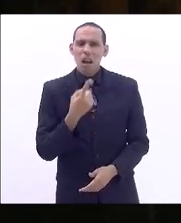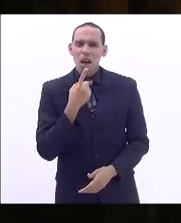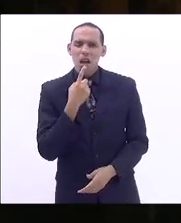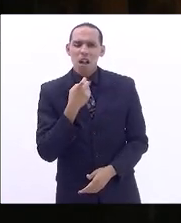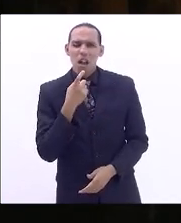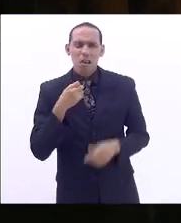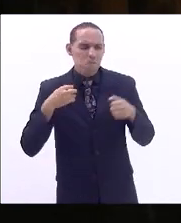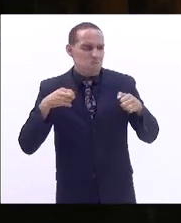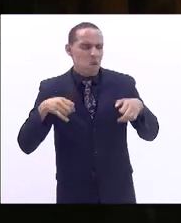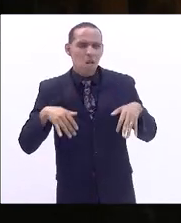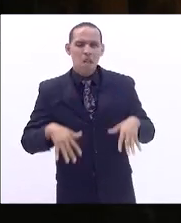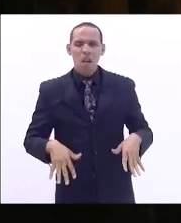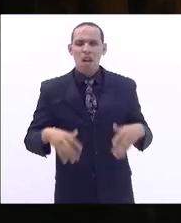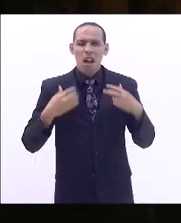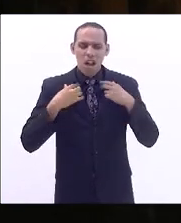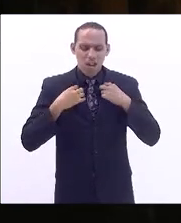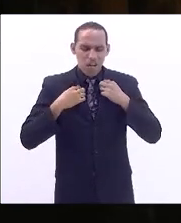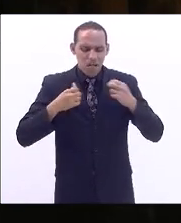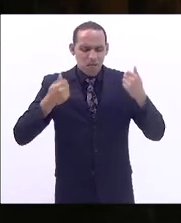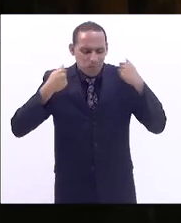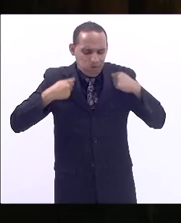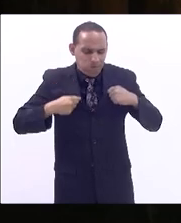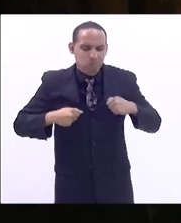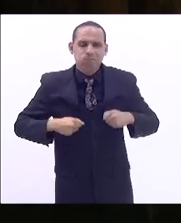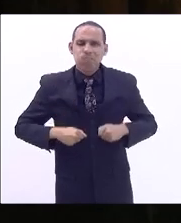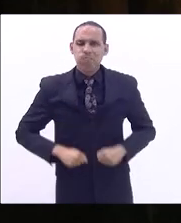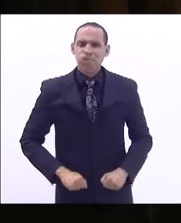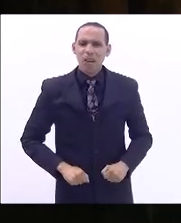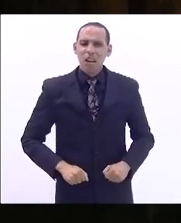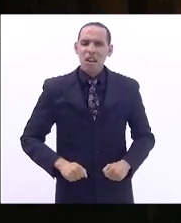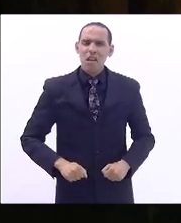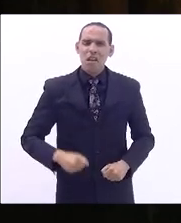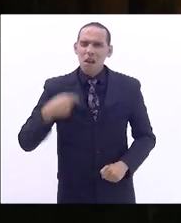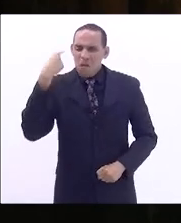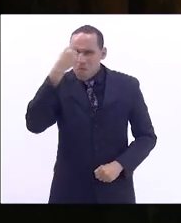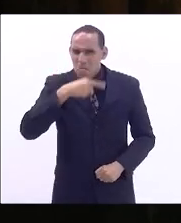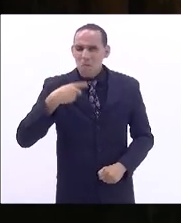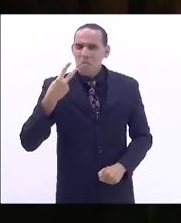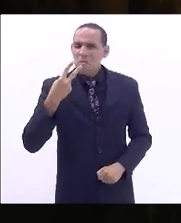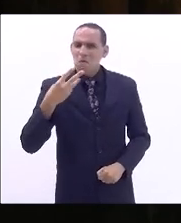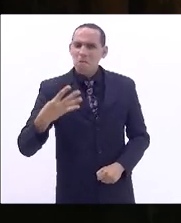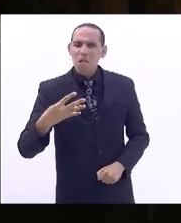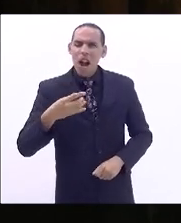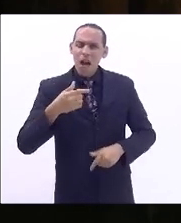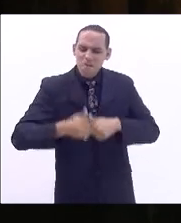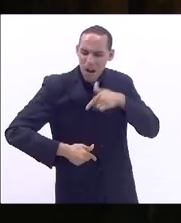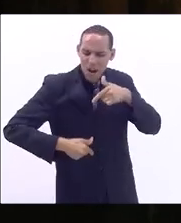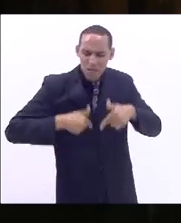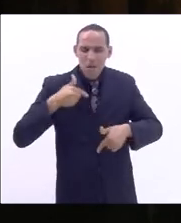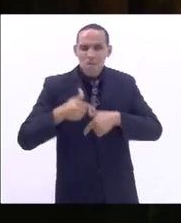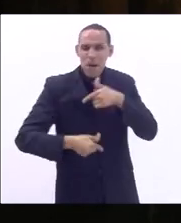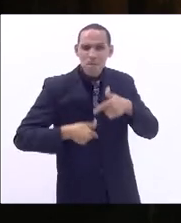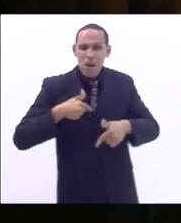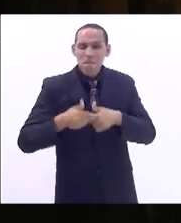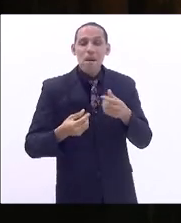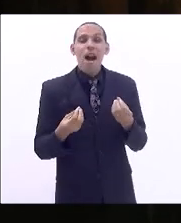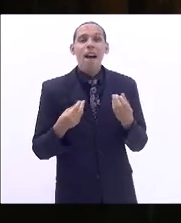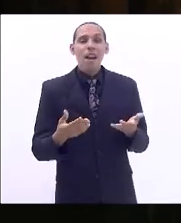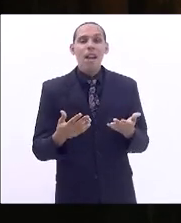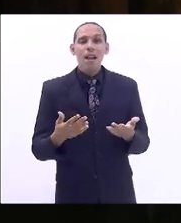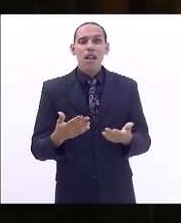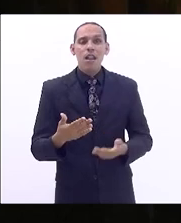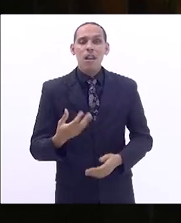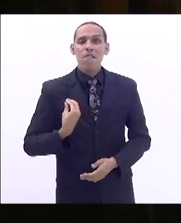que vestem a camisa que rala 24 horas do seu dia a favor da minha